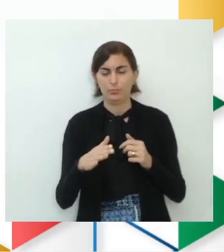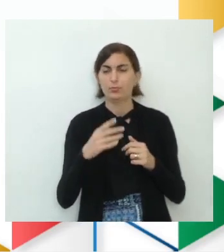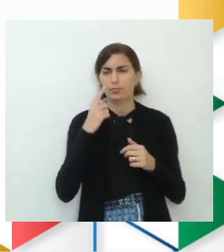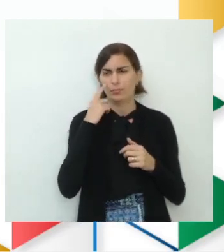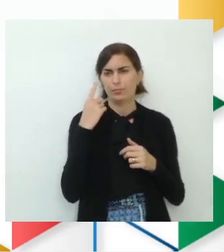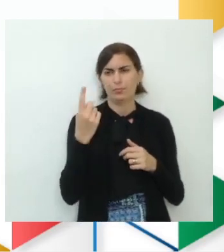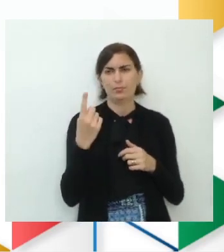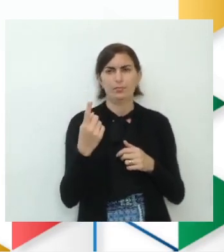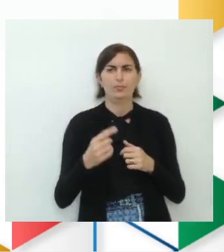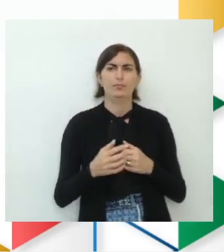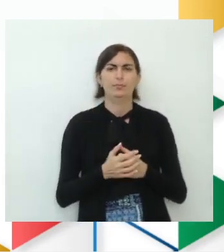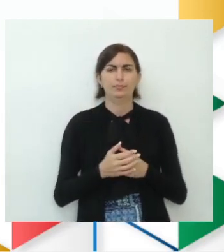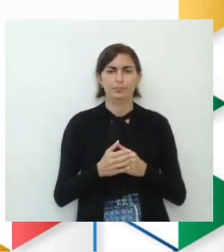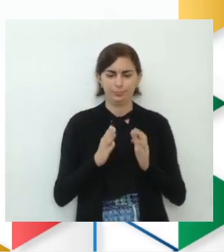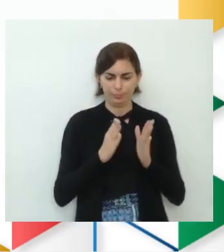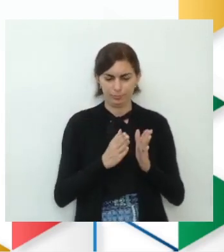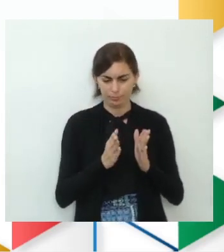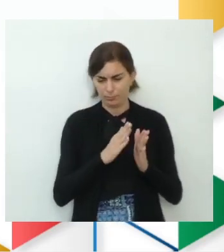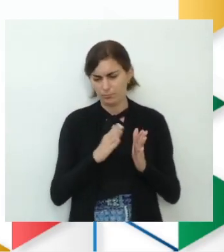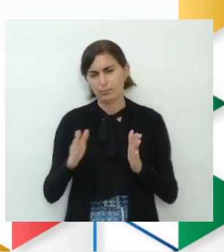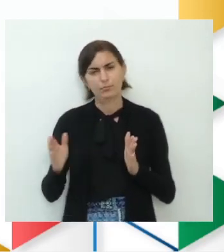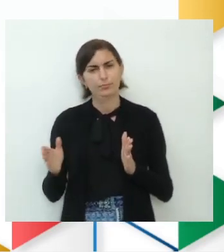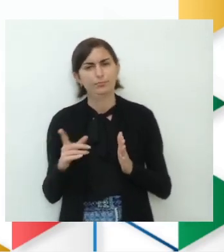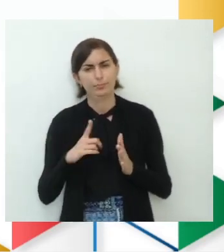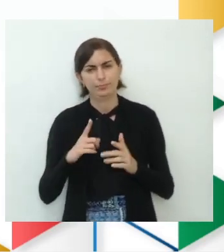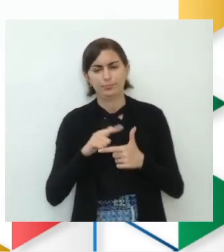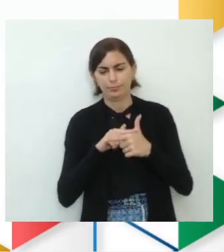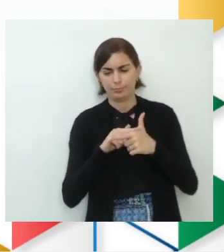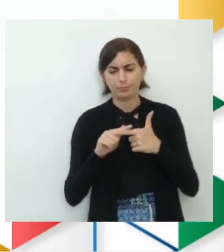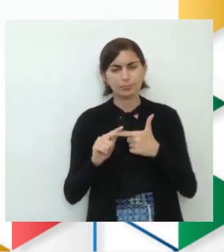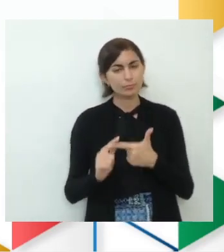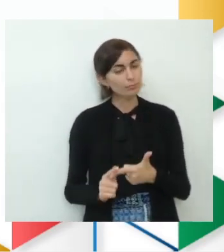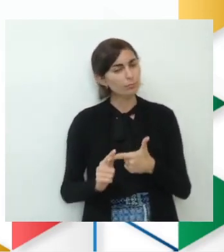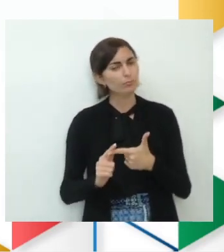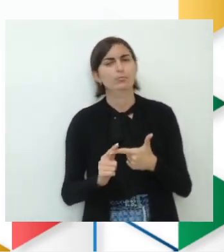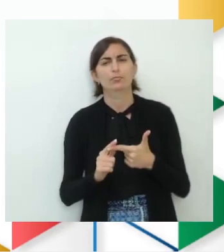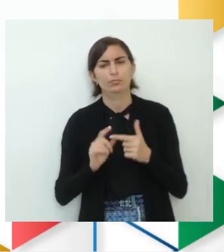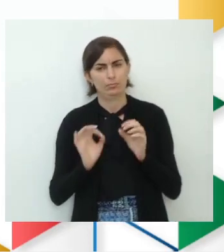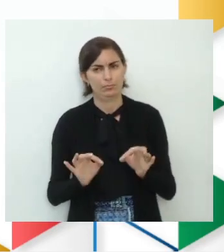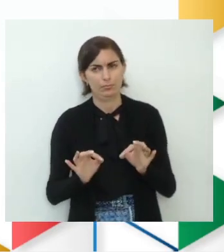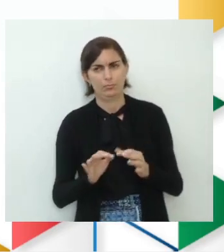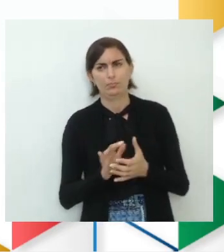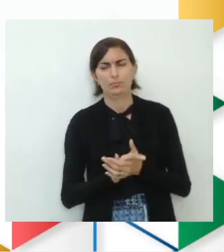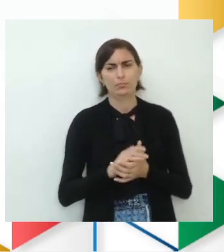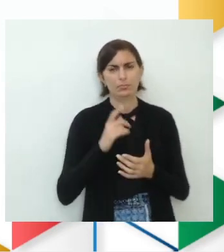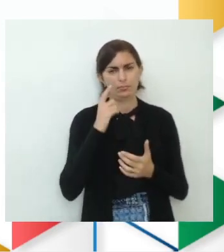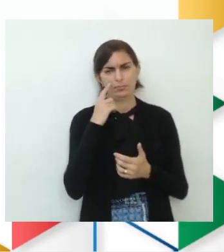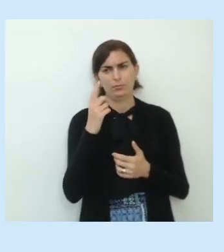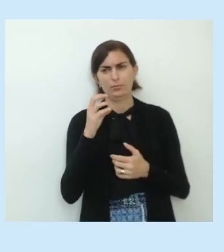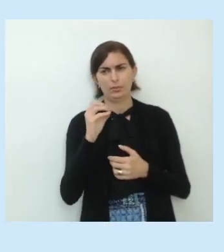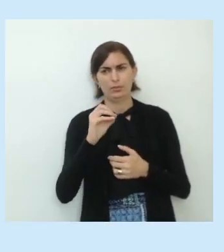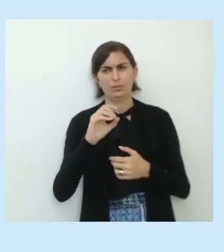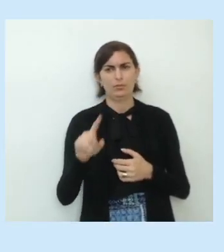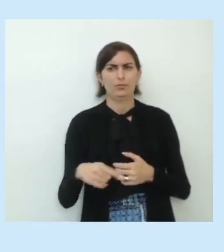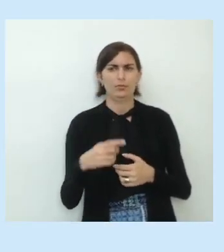lado esquerdo, quando a gente está dividindo para o lado esquerdo, tá bom? Vamos lá.